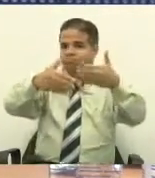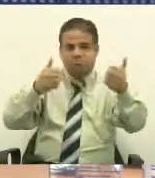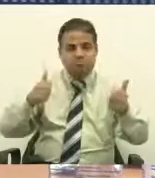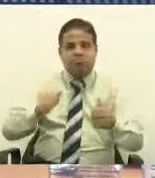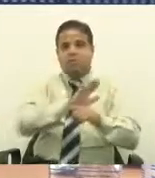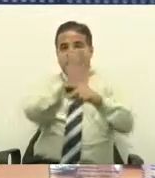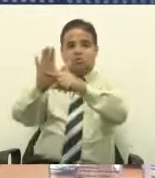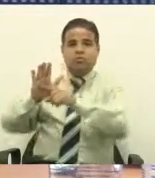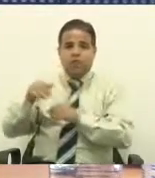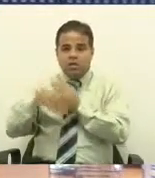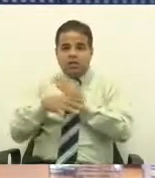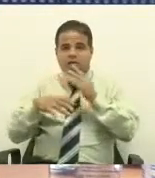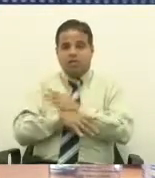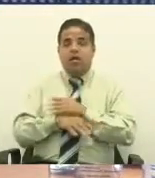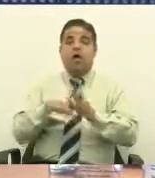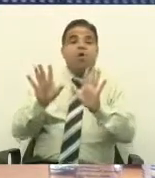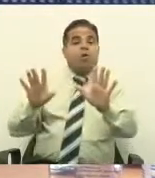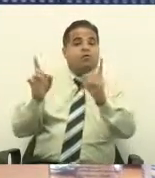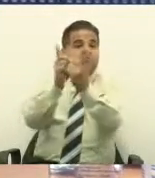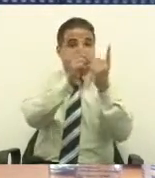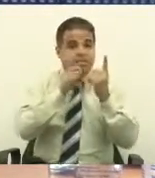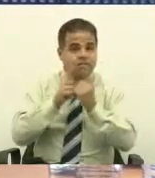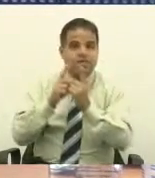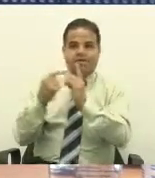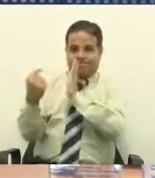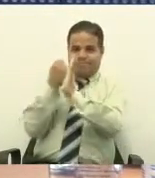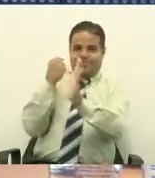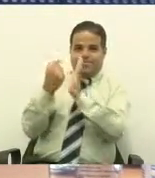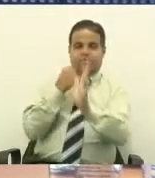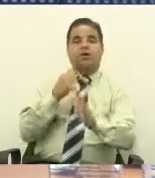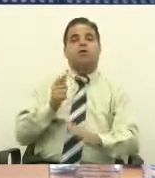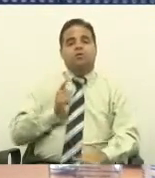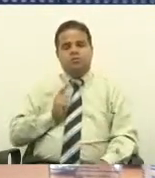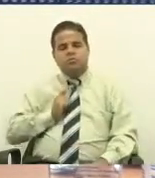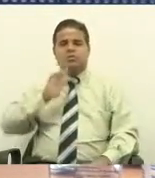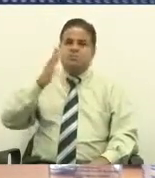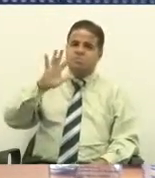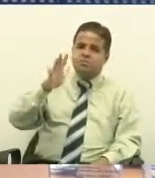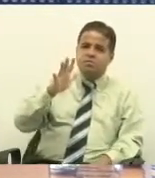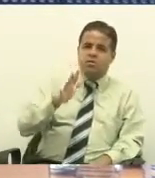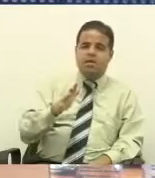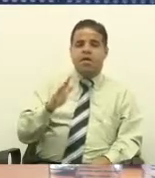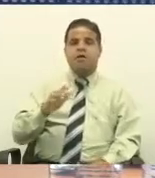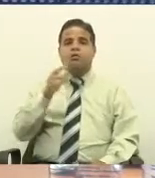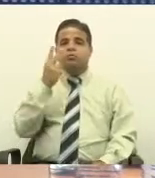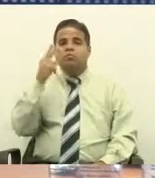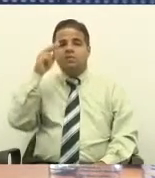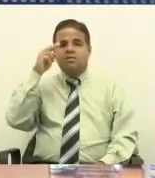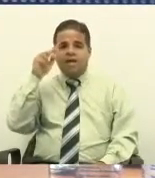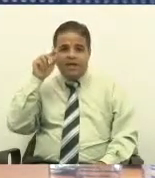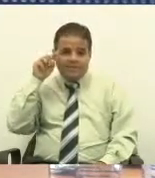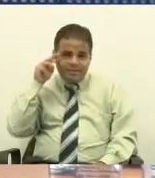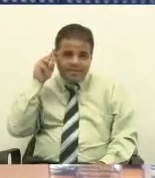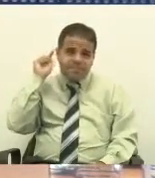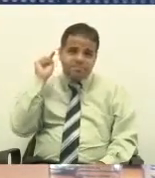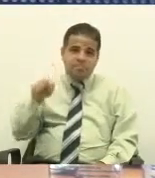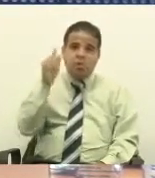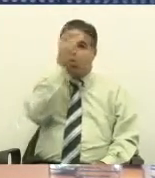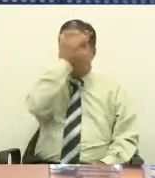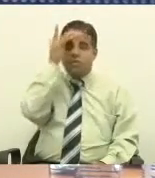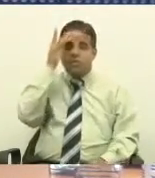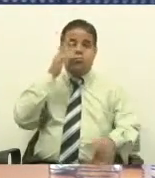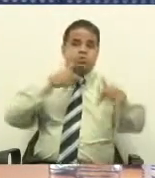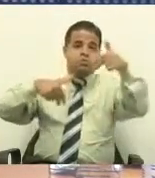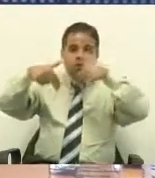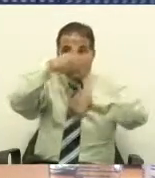o município. Quanto aos atendimentos, o que foi questionado, nós temos em torno de 2 a 3 mil pessoas que